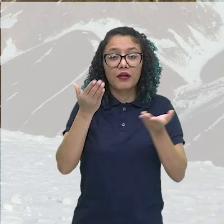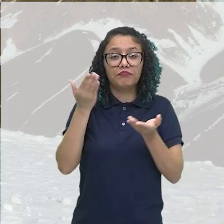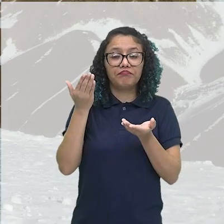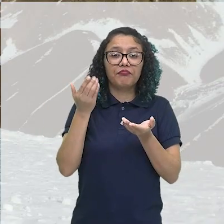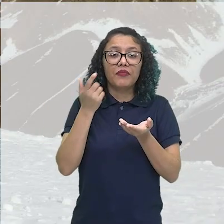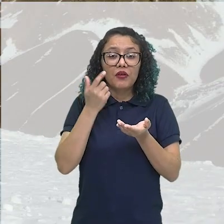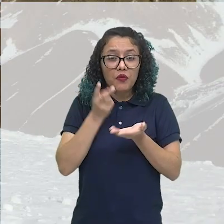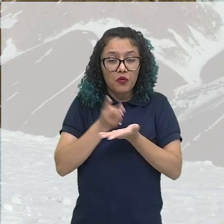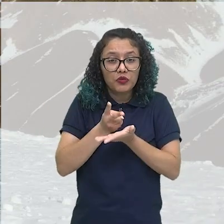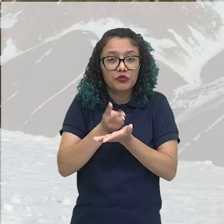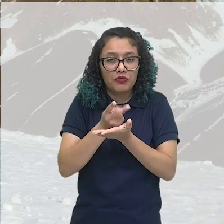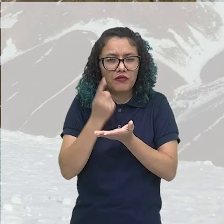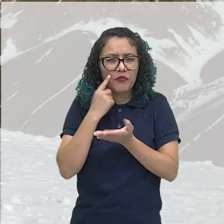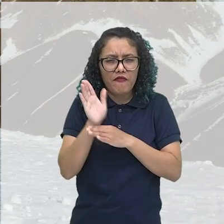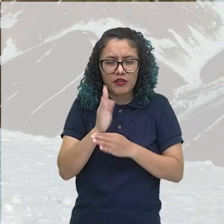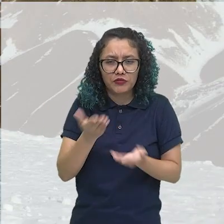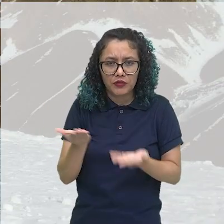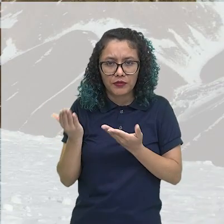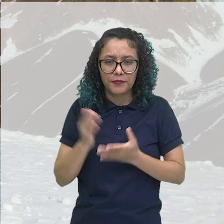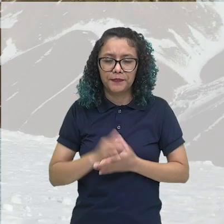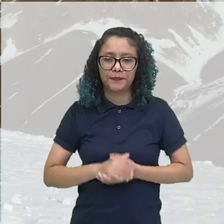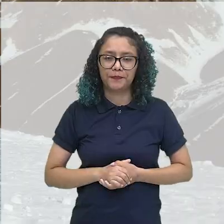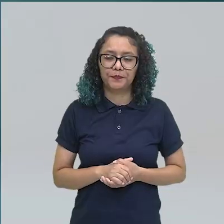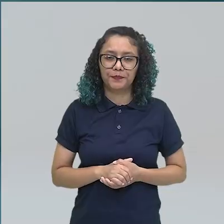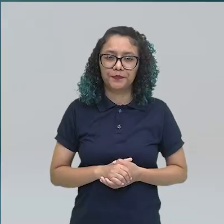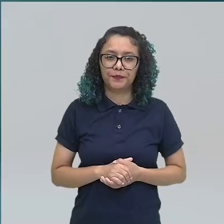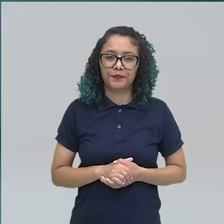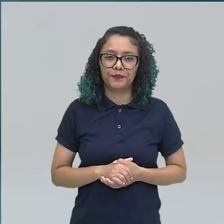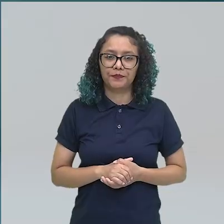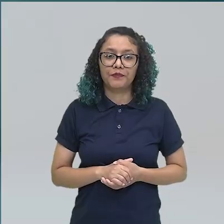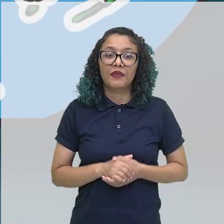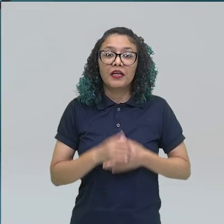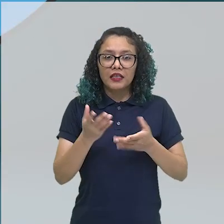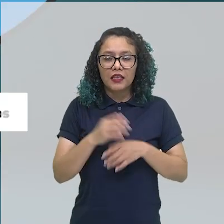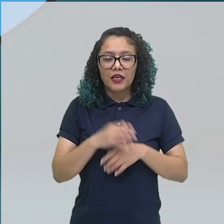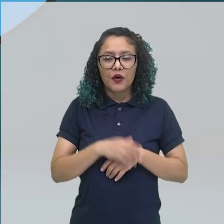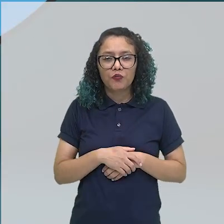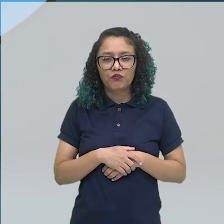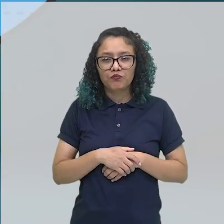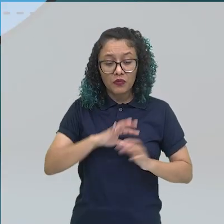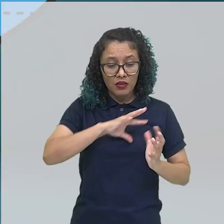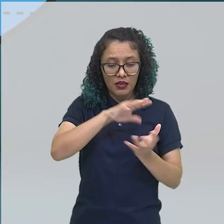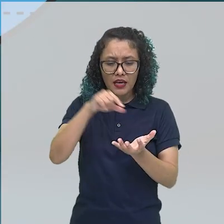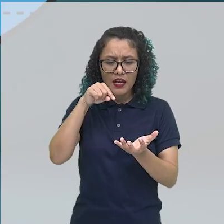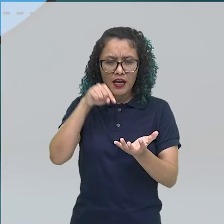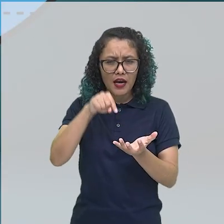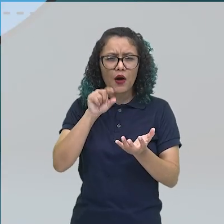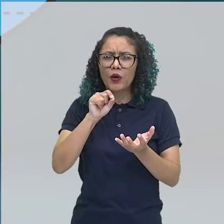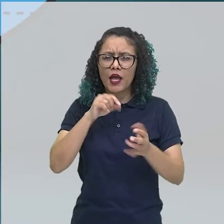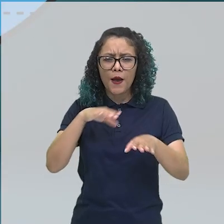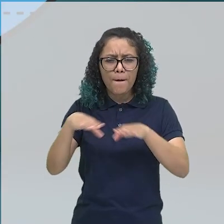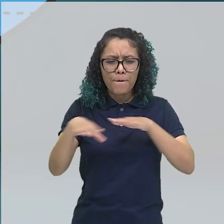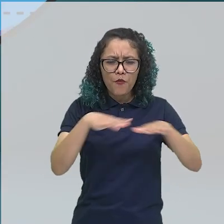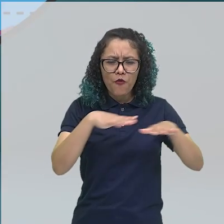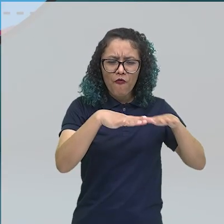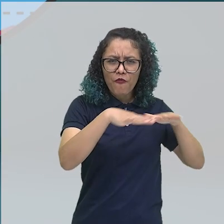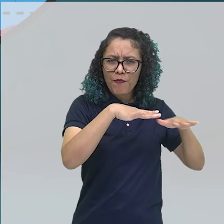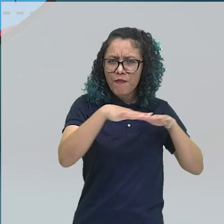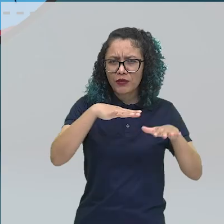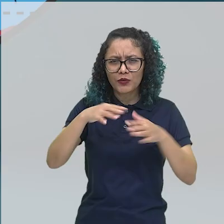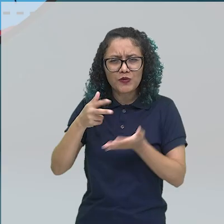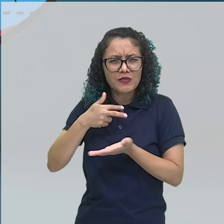aí um pequeno vídeo. Veja aí. No coração da Terra, uma dança incessante se